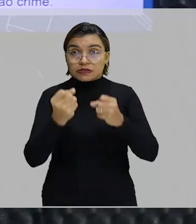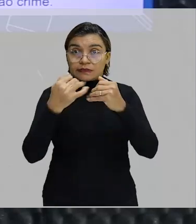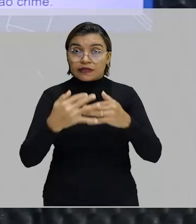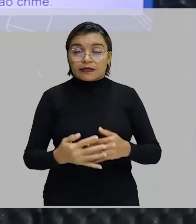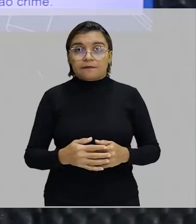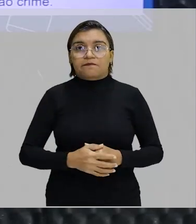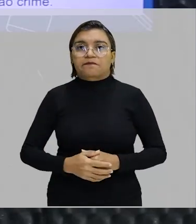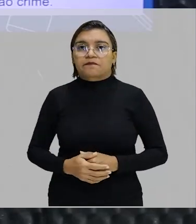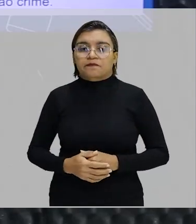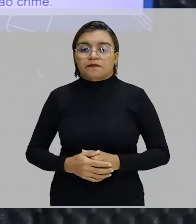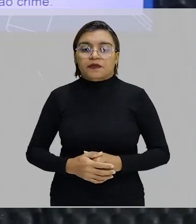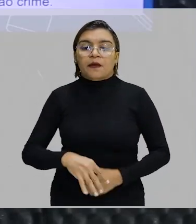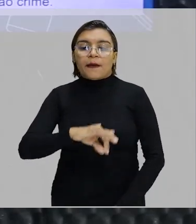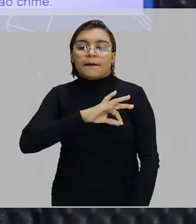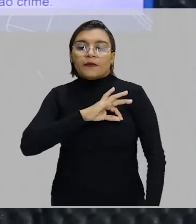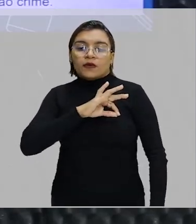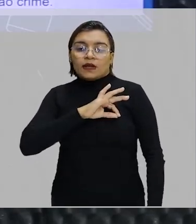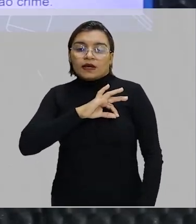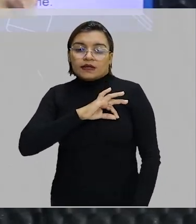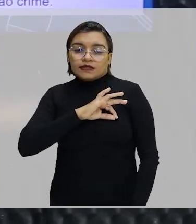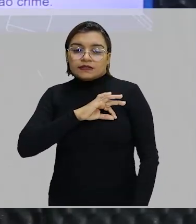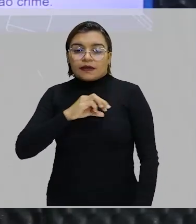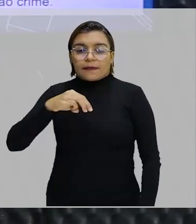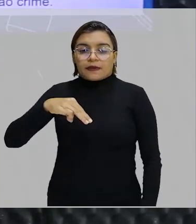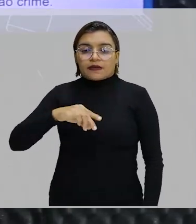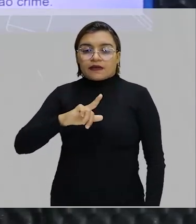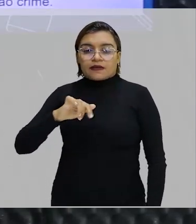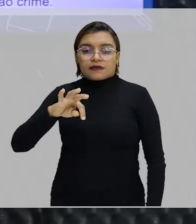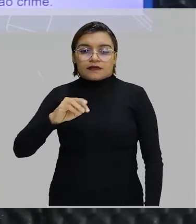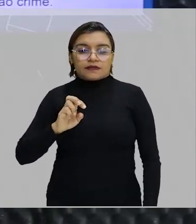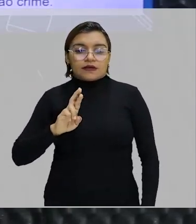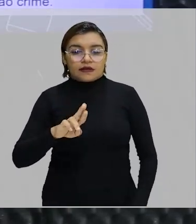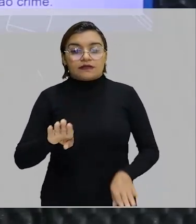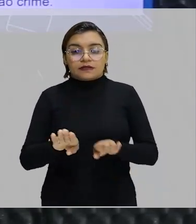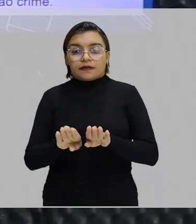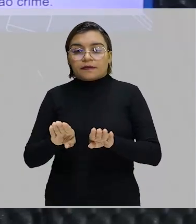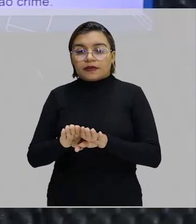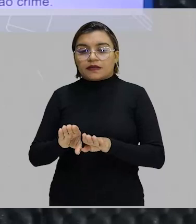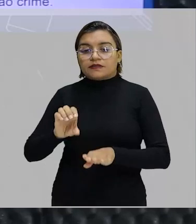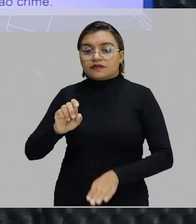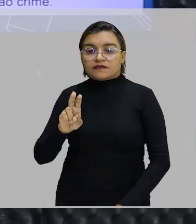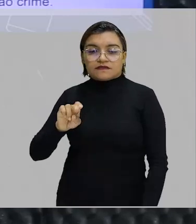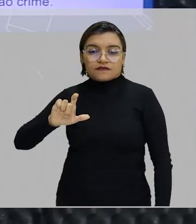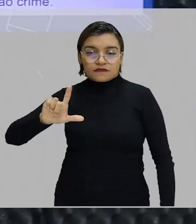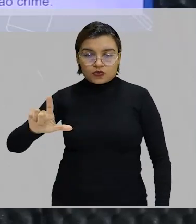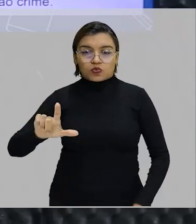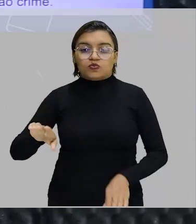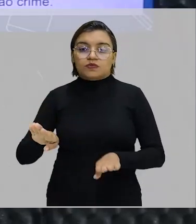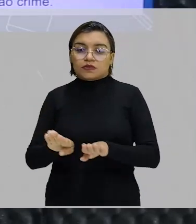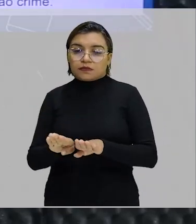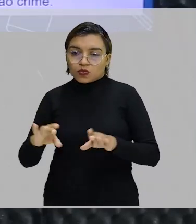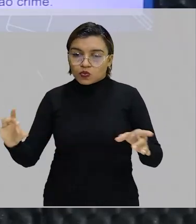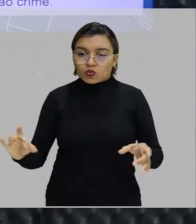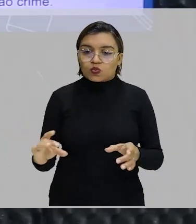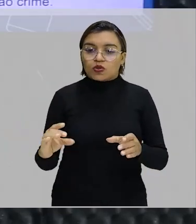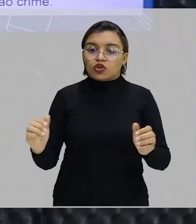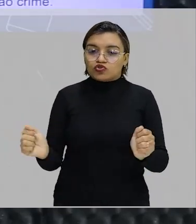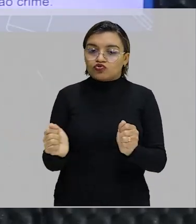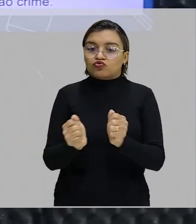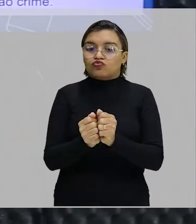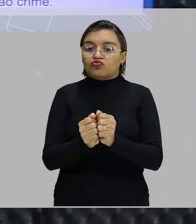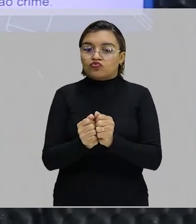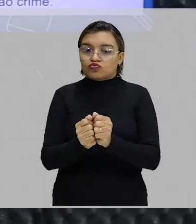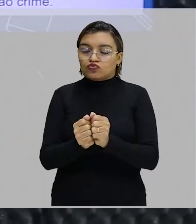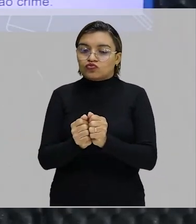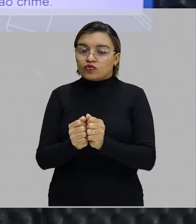militar e a civil uniram-se em combate ao crime. De novo, quando eu tenho o substantivo no